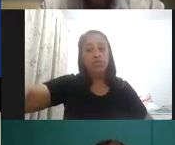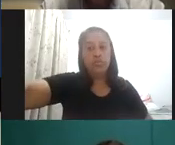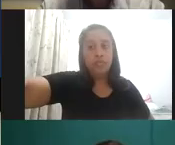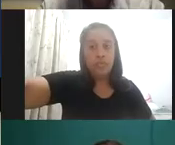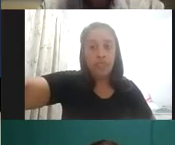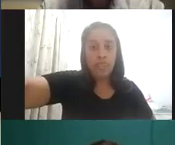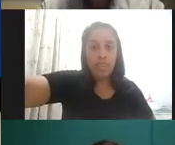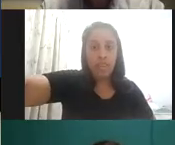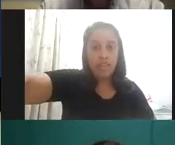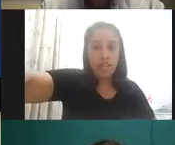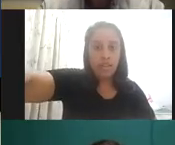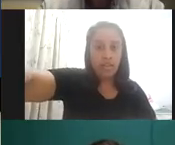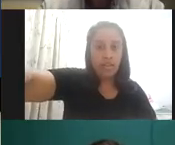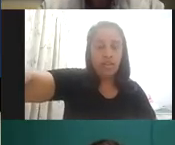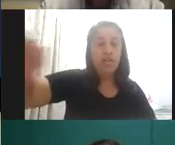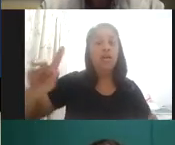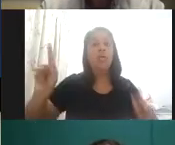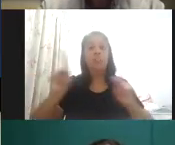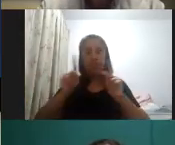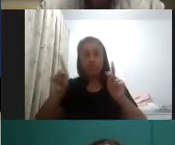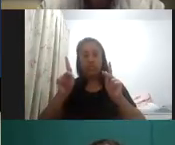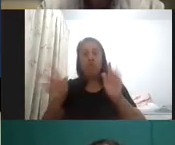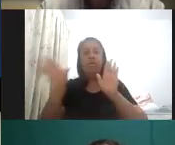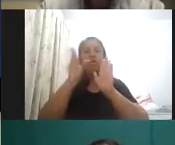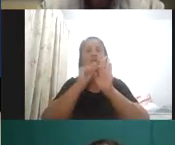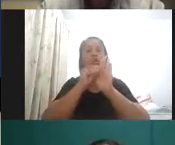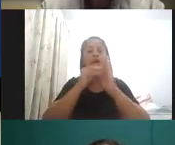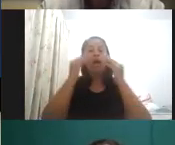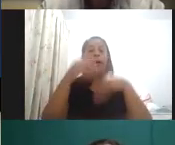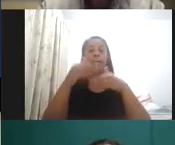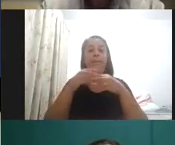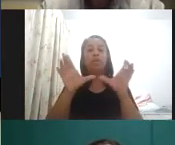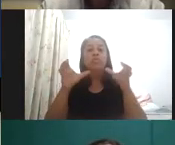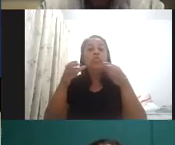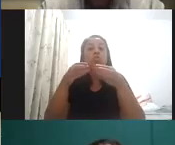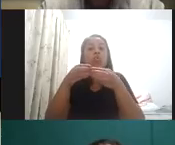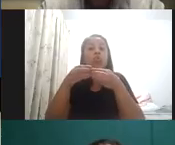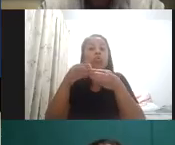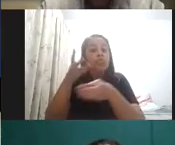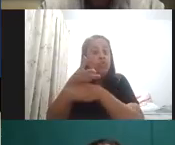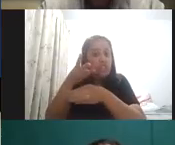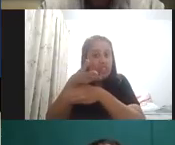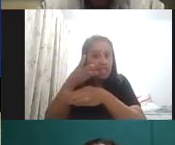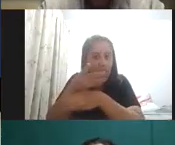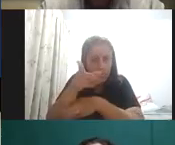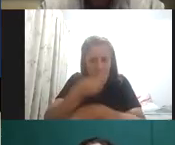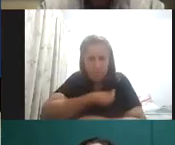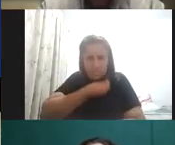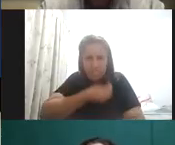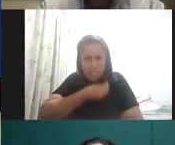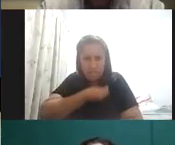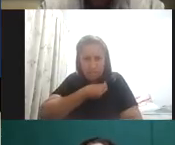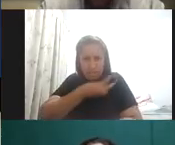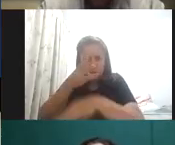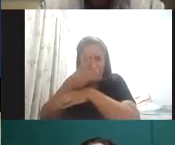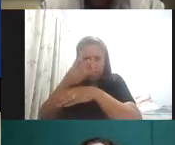eu vou colocar a nossa prova no nosso WhatsApp da sala, tá?